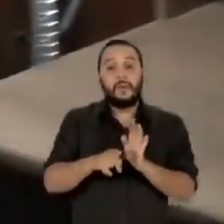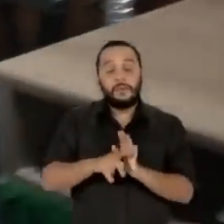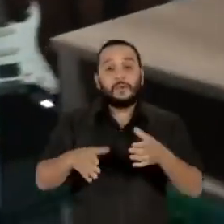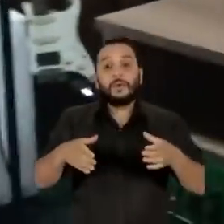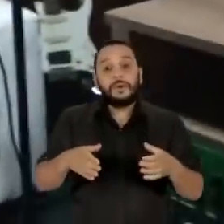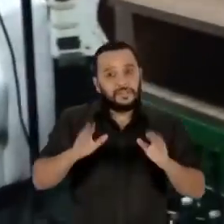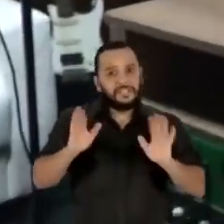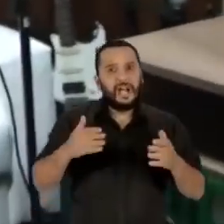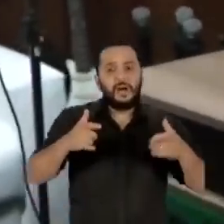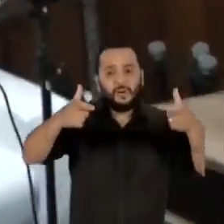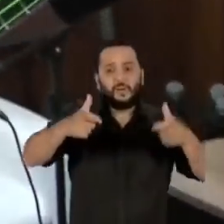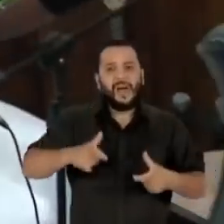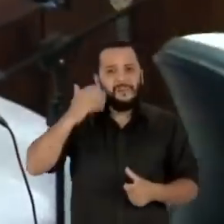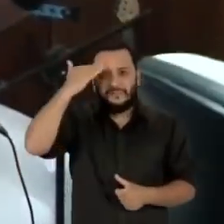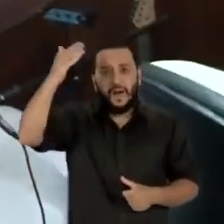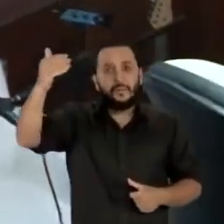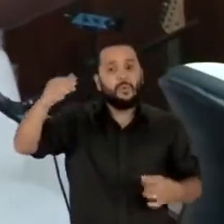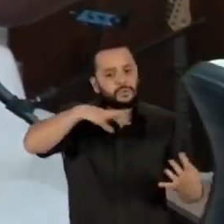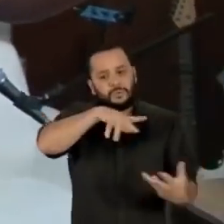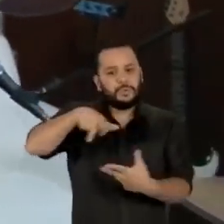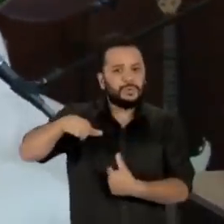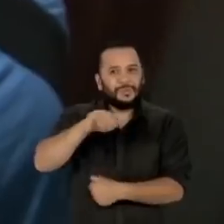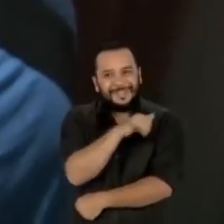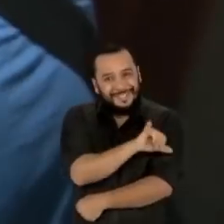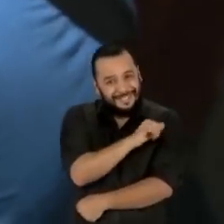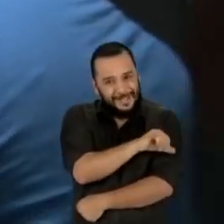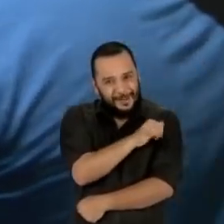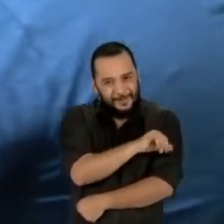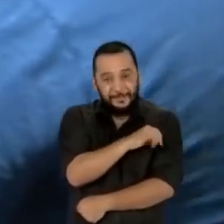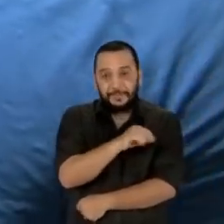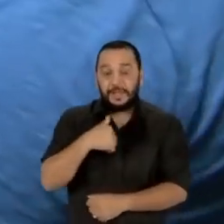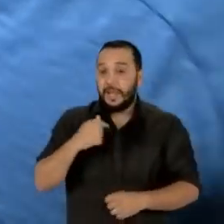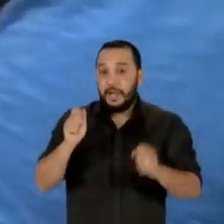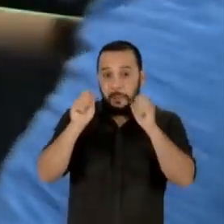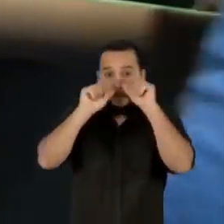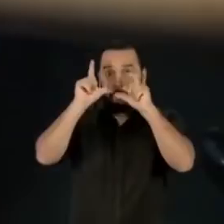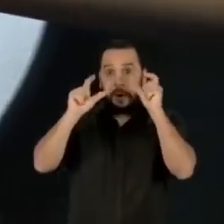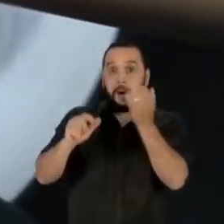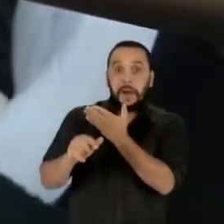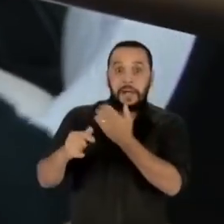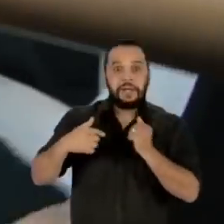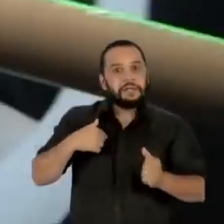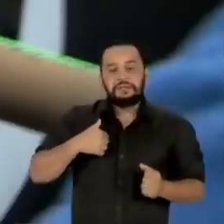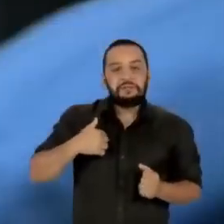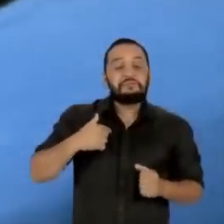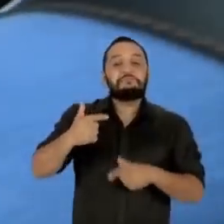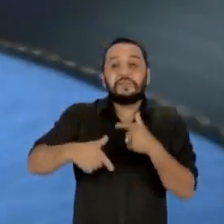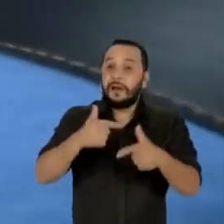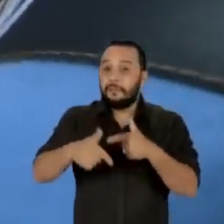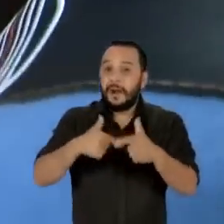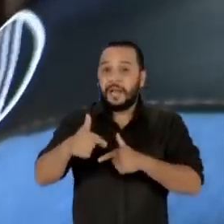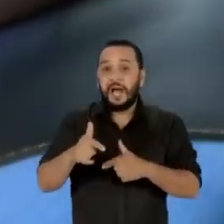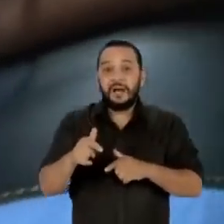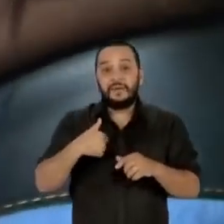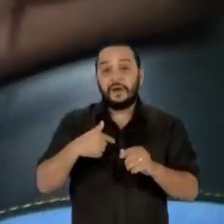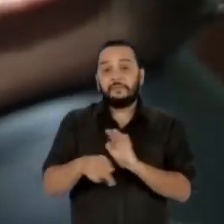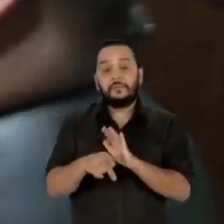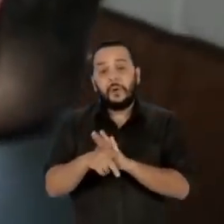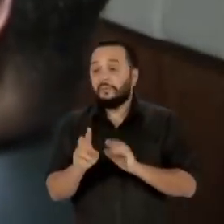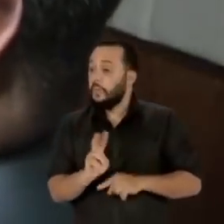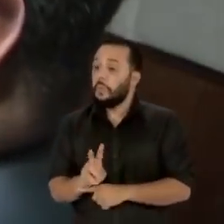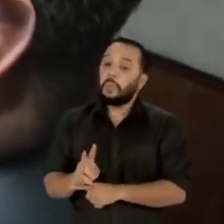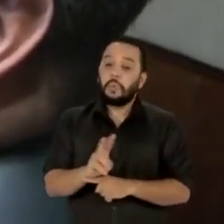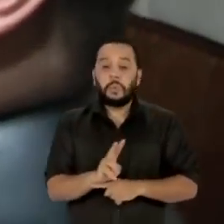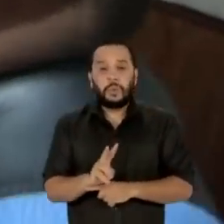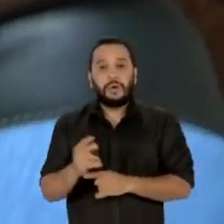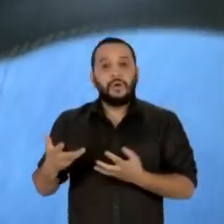em um dos palcos mais famosos do mundo a atriz se surpreendeu até o próprio junior que até então trabalhava como vigilante ele foi